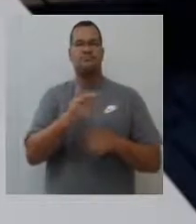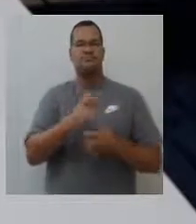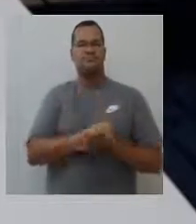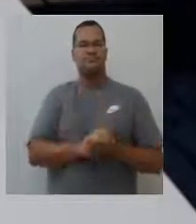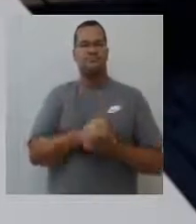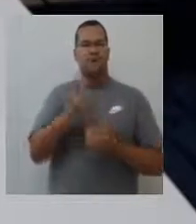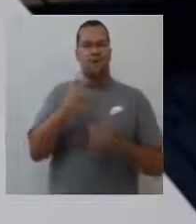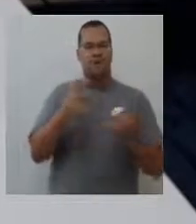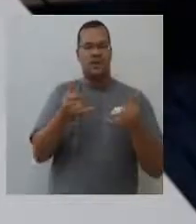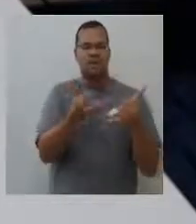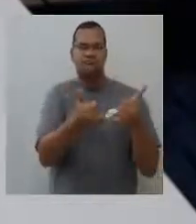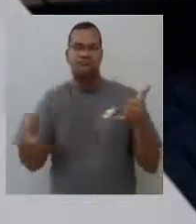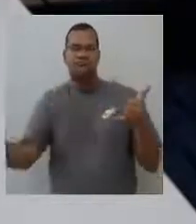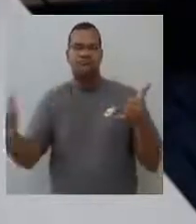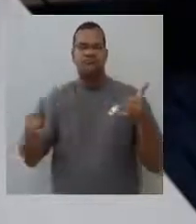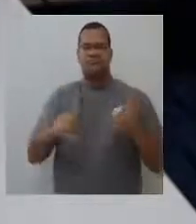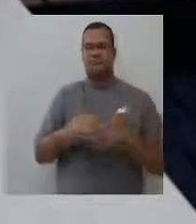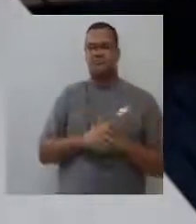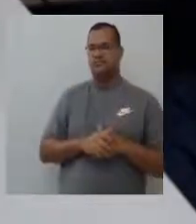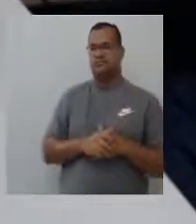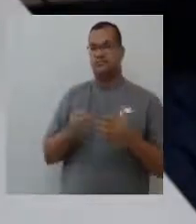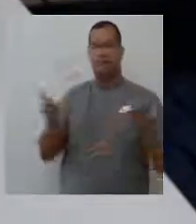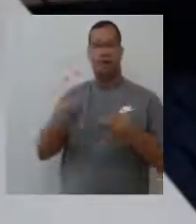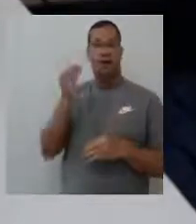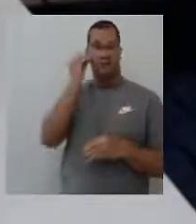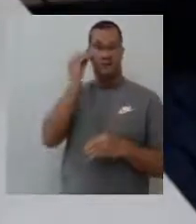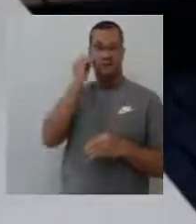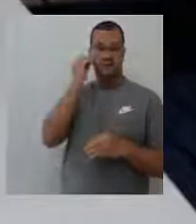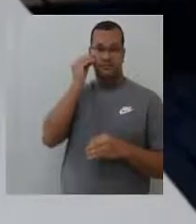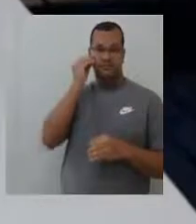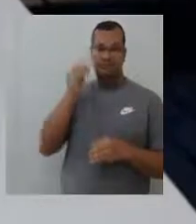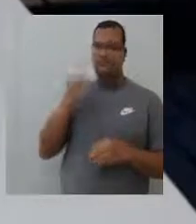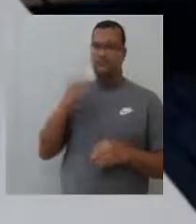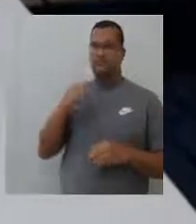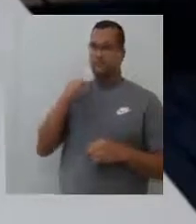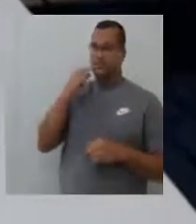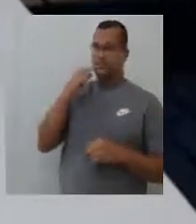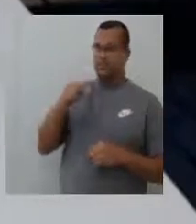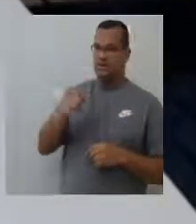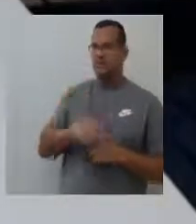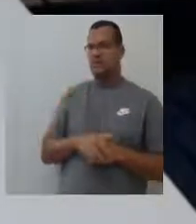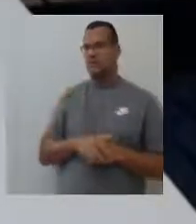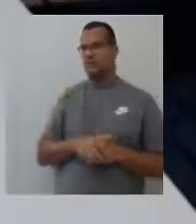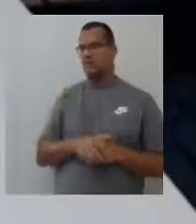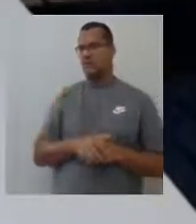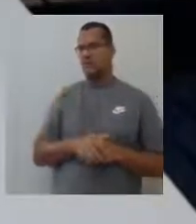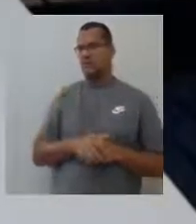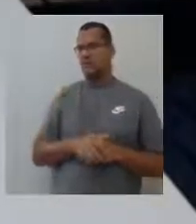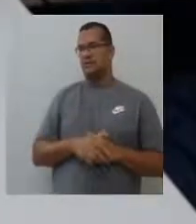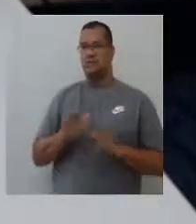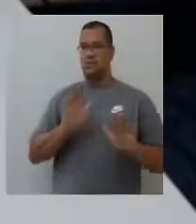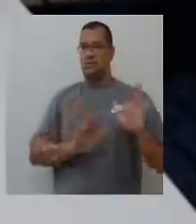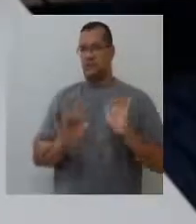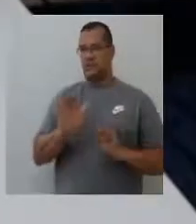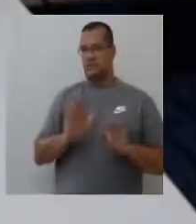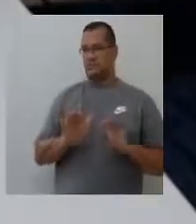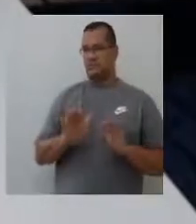Não ocorre a corrente elétrica. Vamos colocar o sal. Muito cuidado, pessoal.